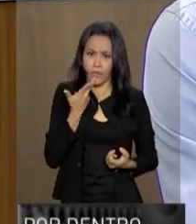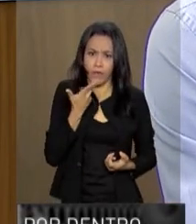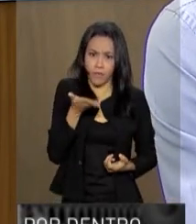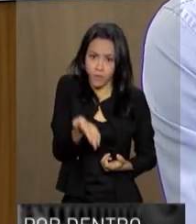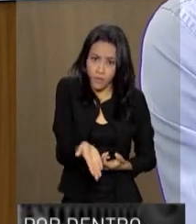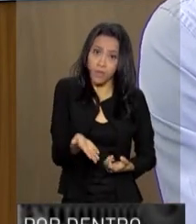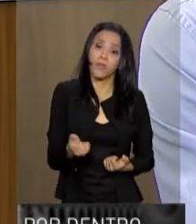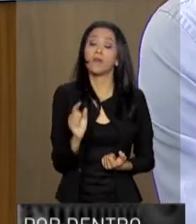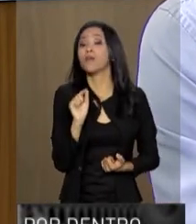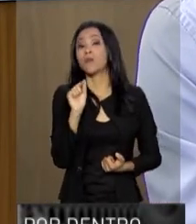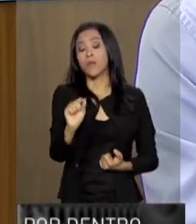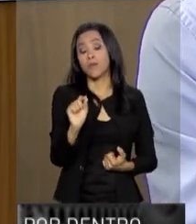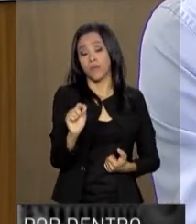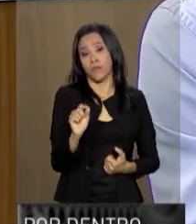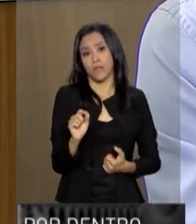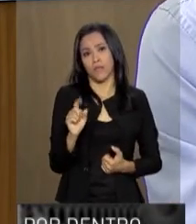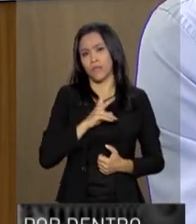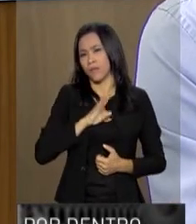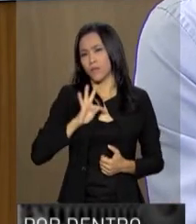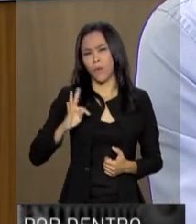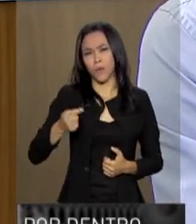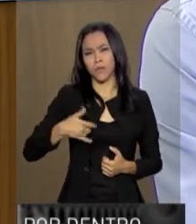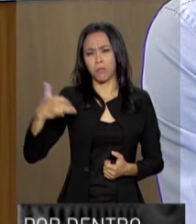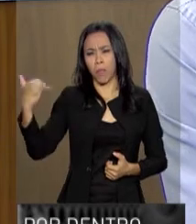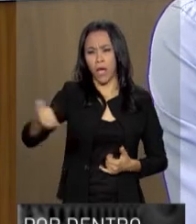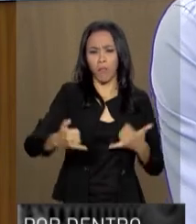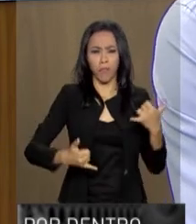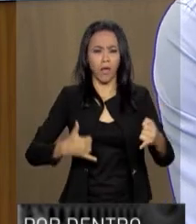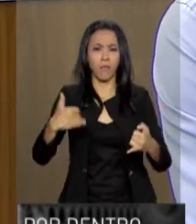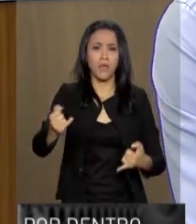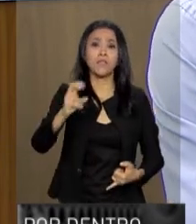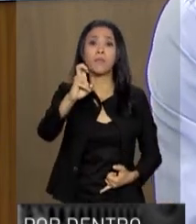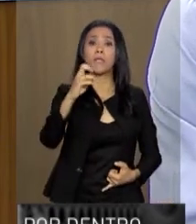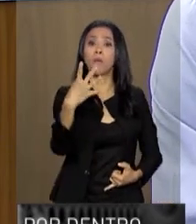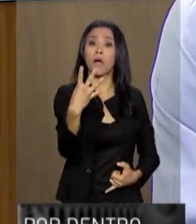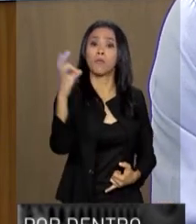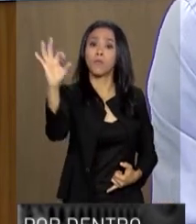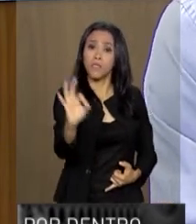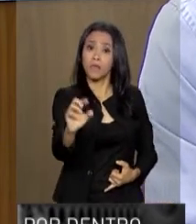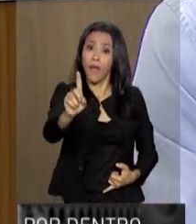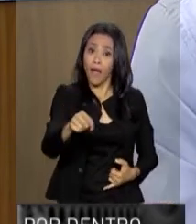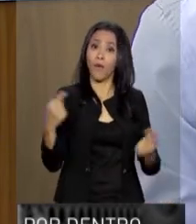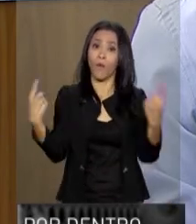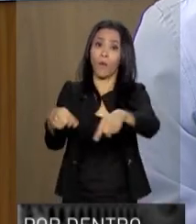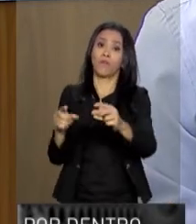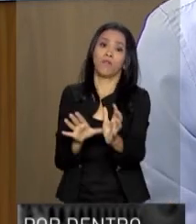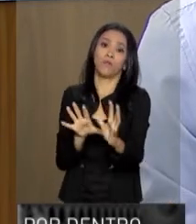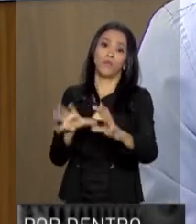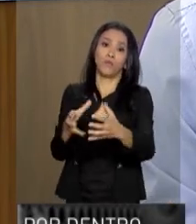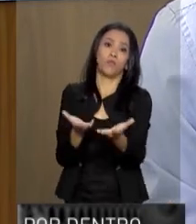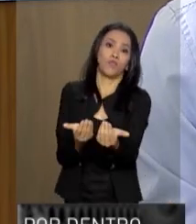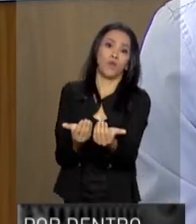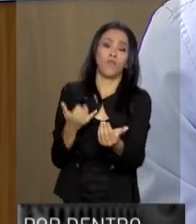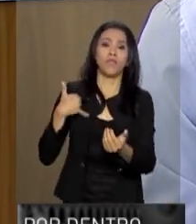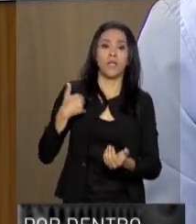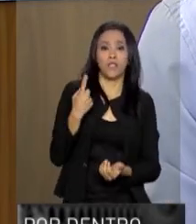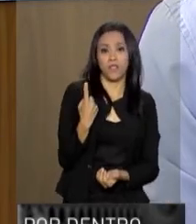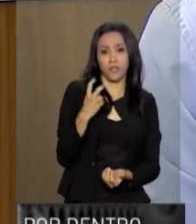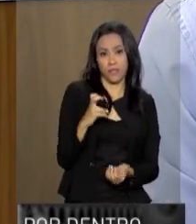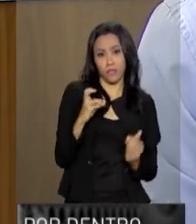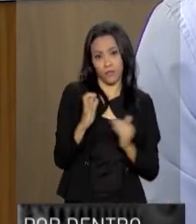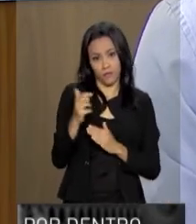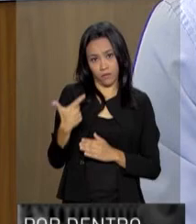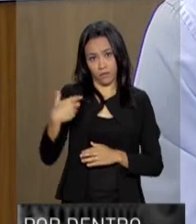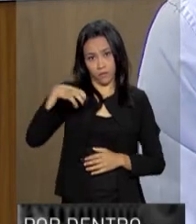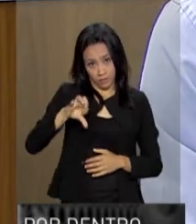dos todos assassinados no país 54% são cometidos contra jovens de 15 a 29 anos à violência